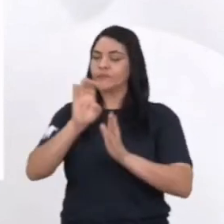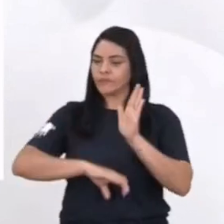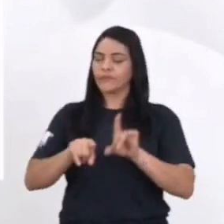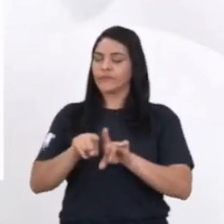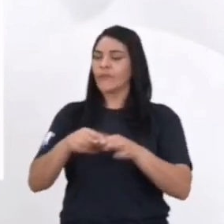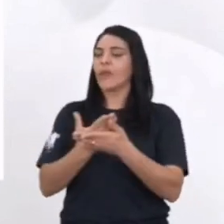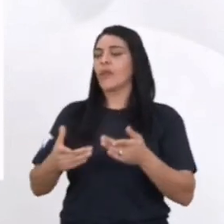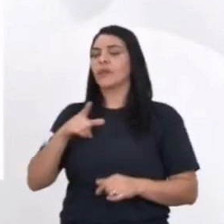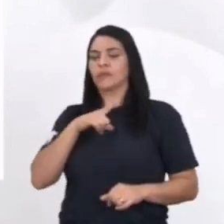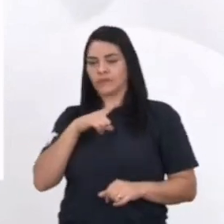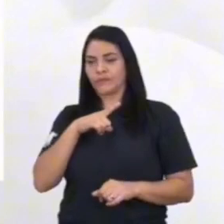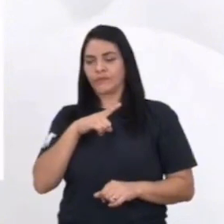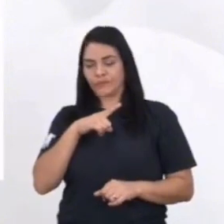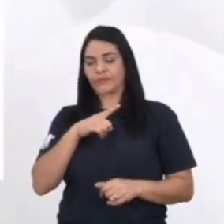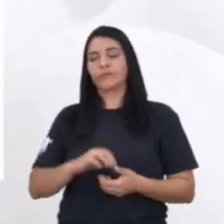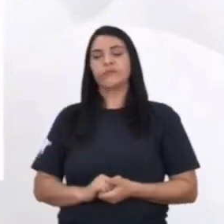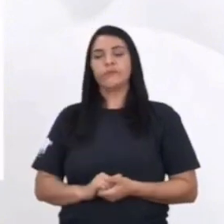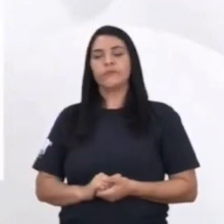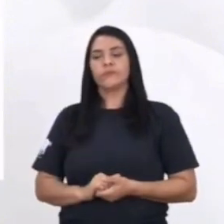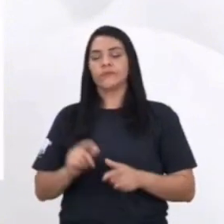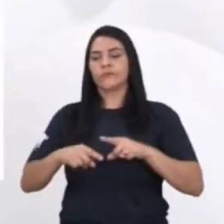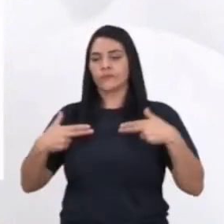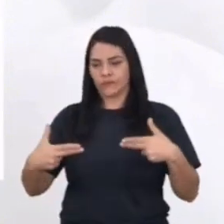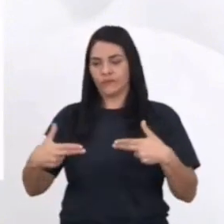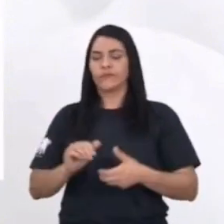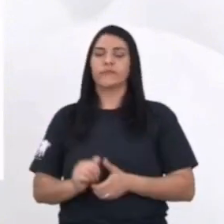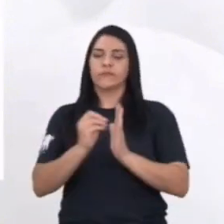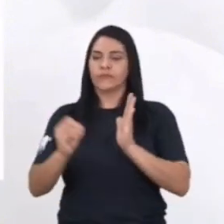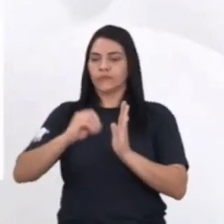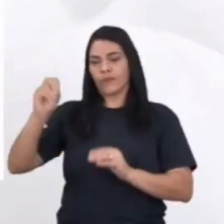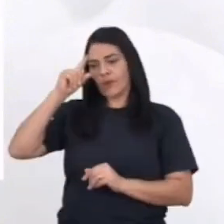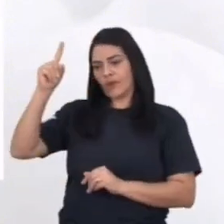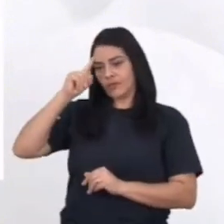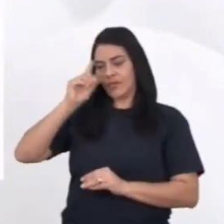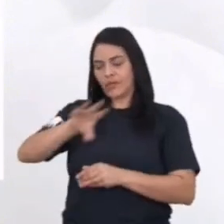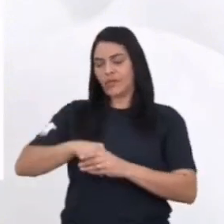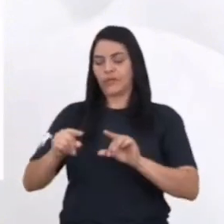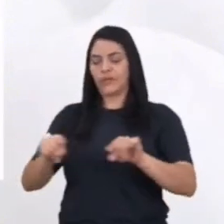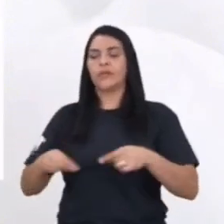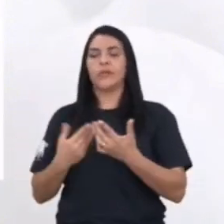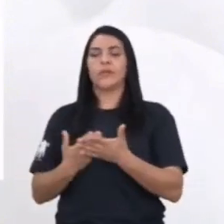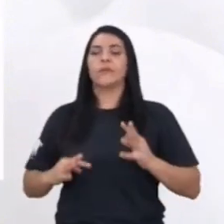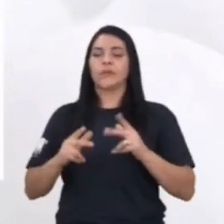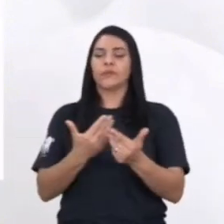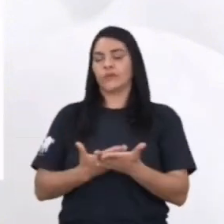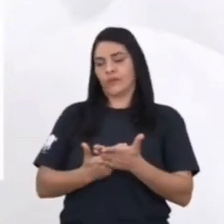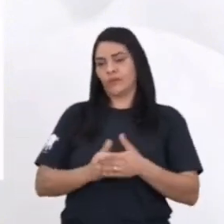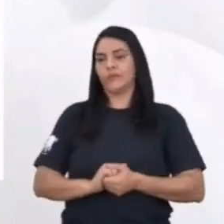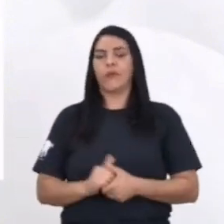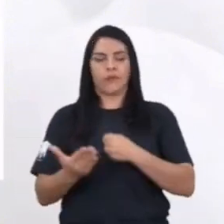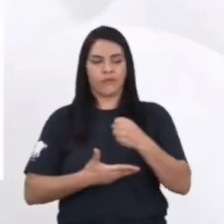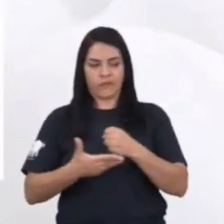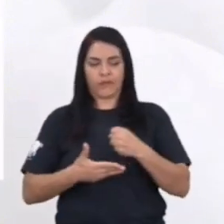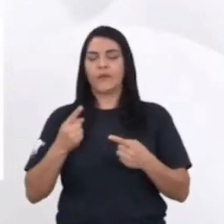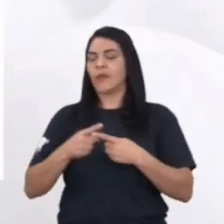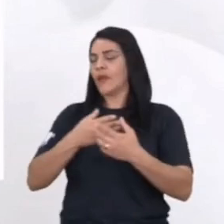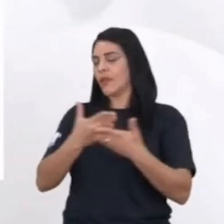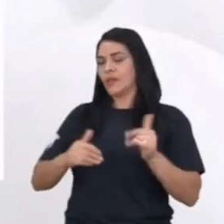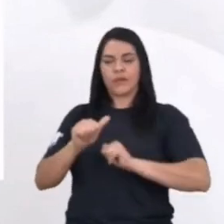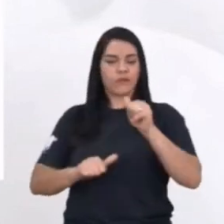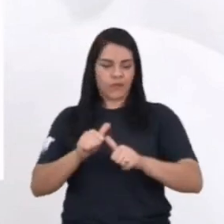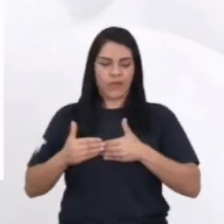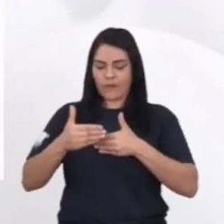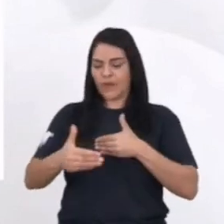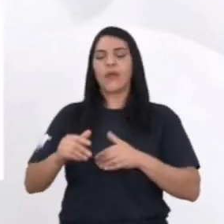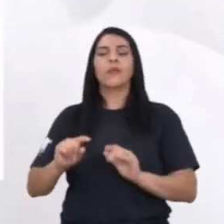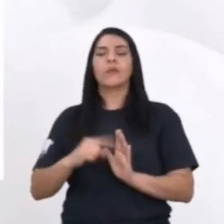que a gente vai ter esse produto, né, do Tarefa SP sendo uma rotina dentro da sala de aula e para o estudante. E aí, basicamente, por que a gente está mudando, né, a partir